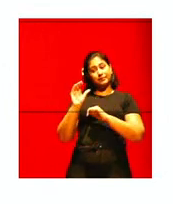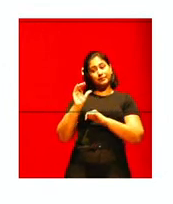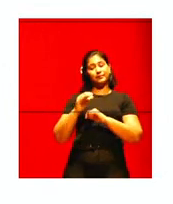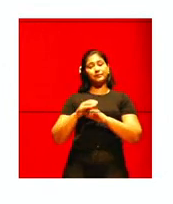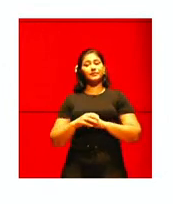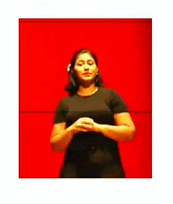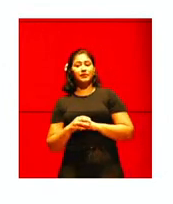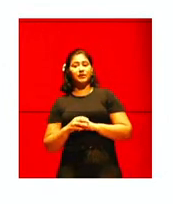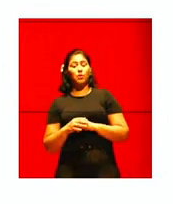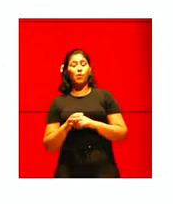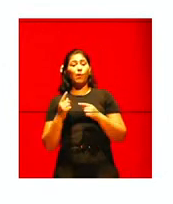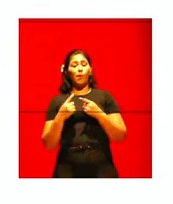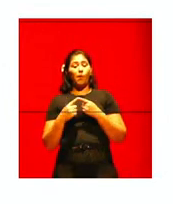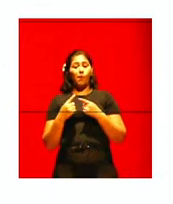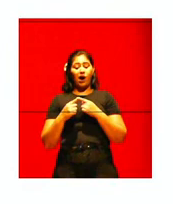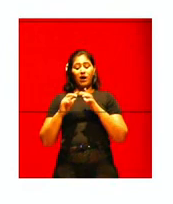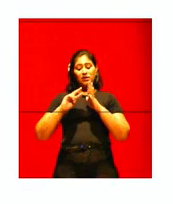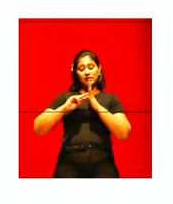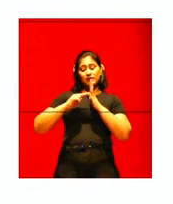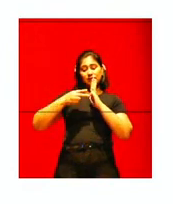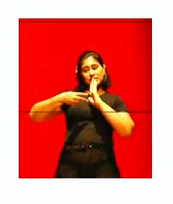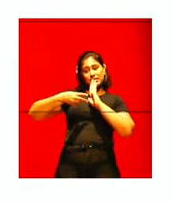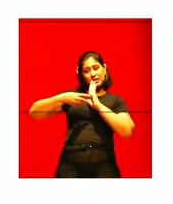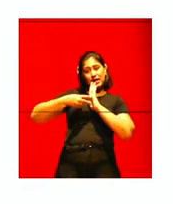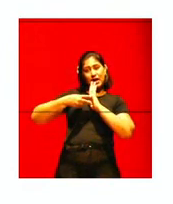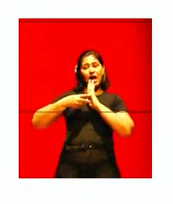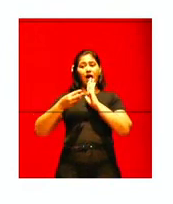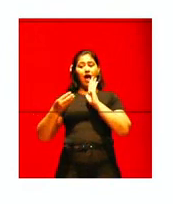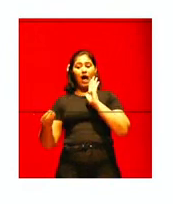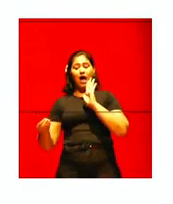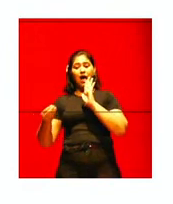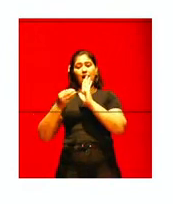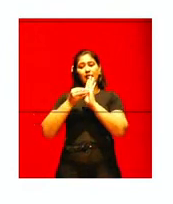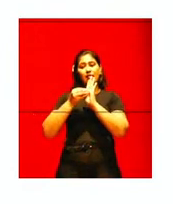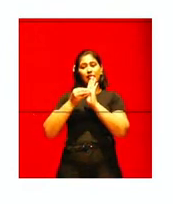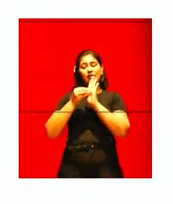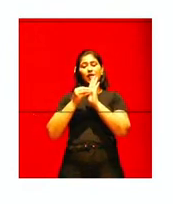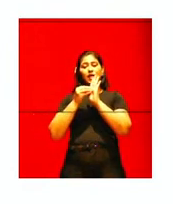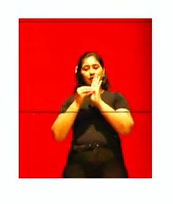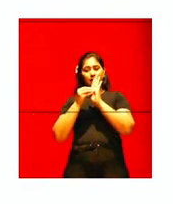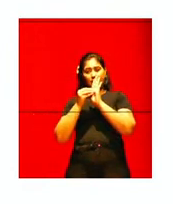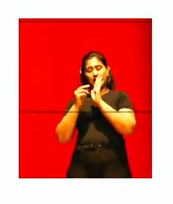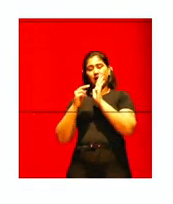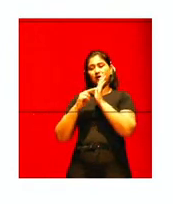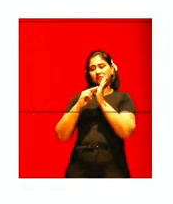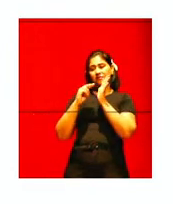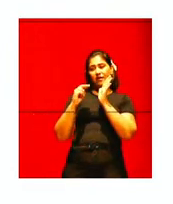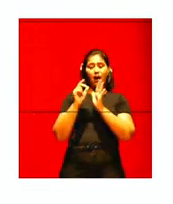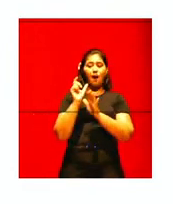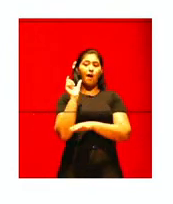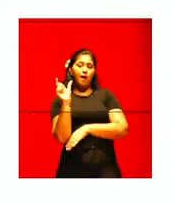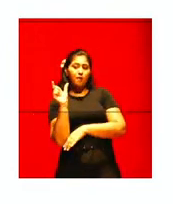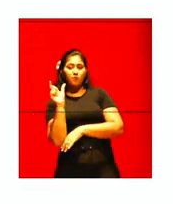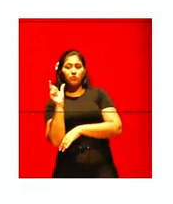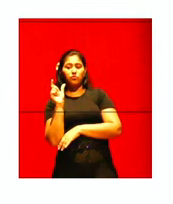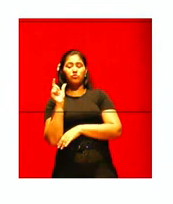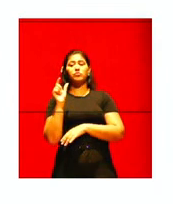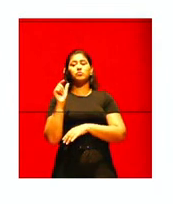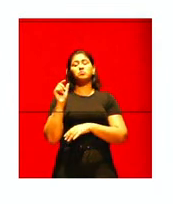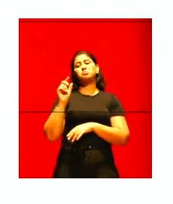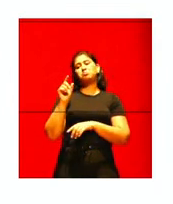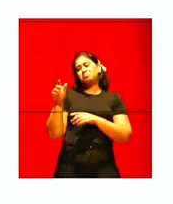Compõe-se a partir do significado que se atribui ao verbo entender nas áreas rurais do